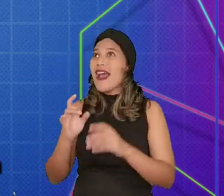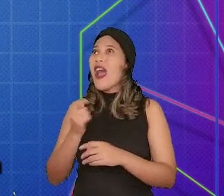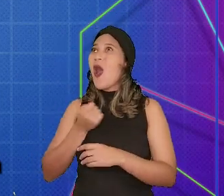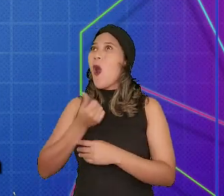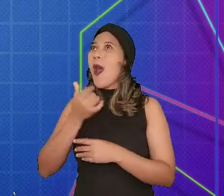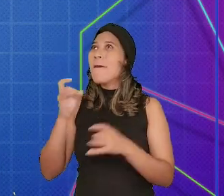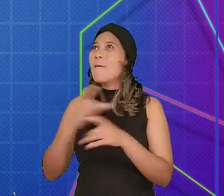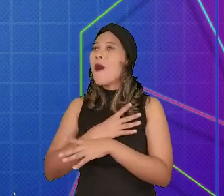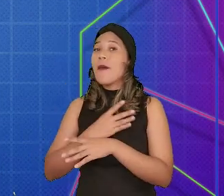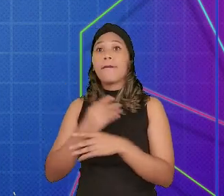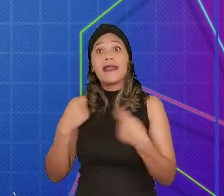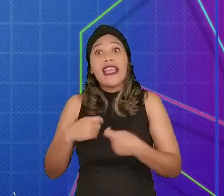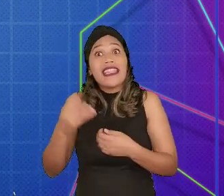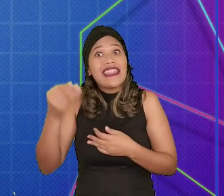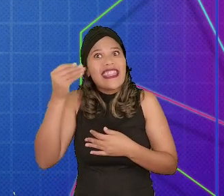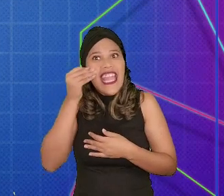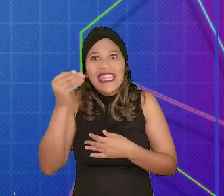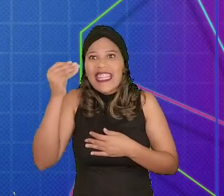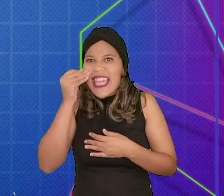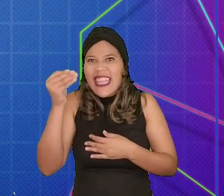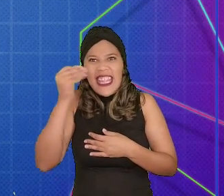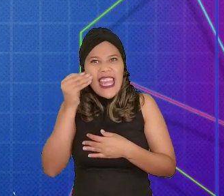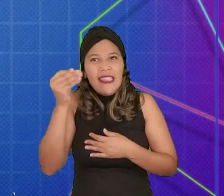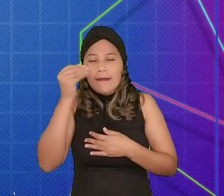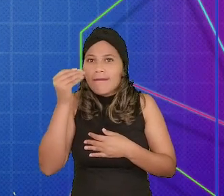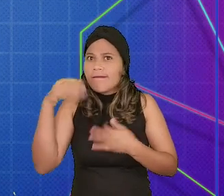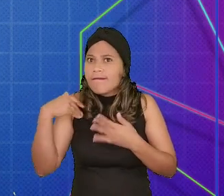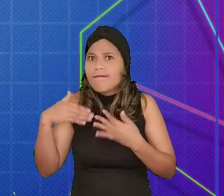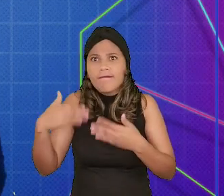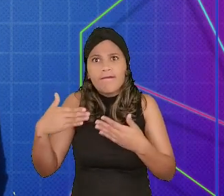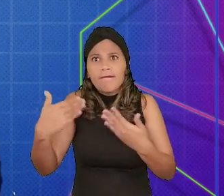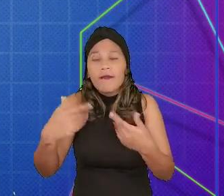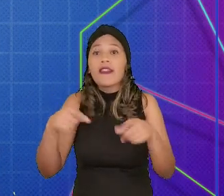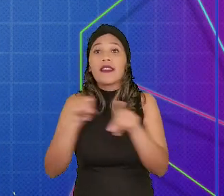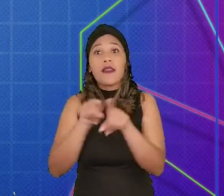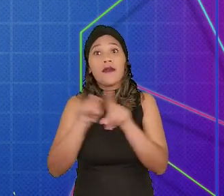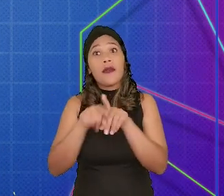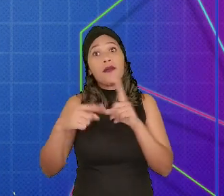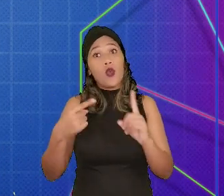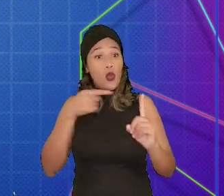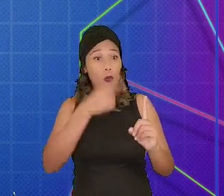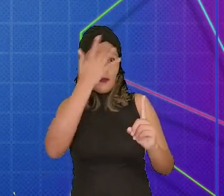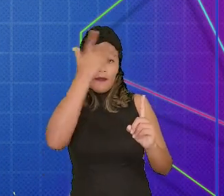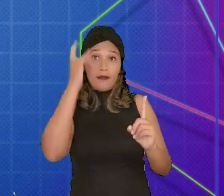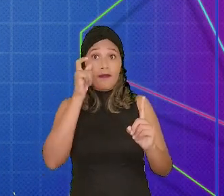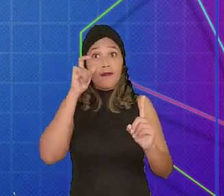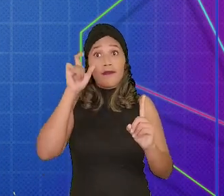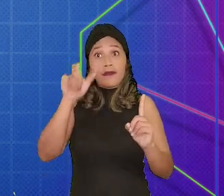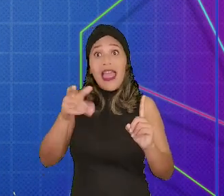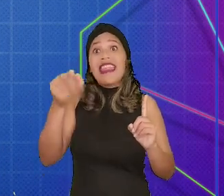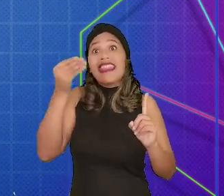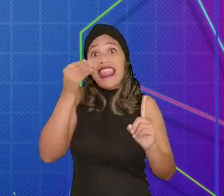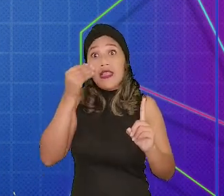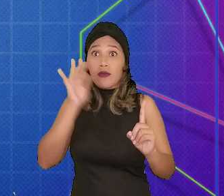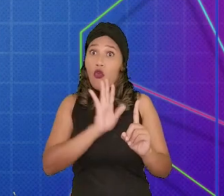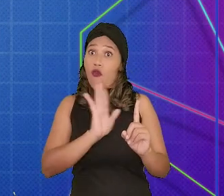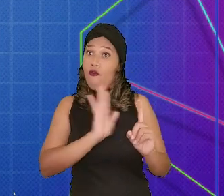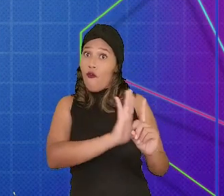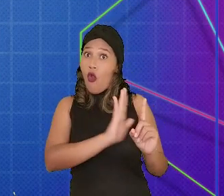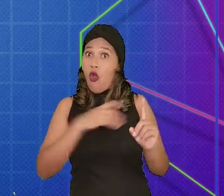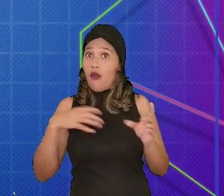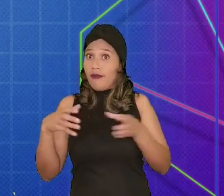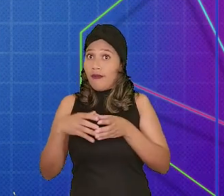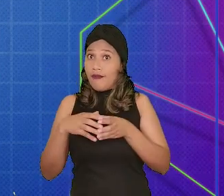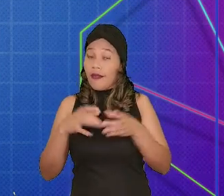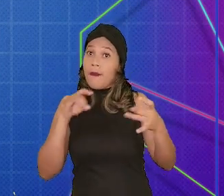importante que vocês testem bastante seus games. Além disso, é preciso de um testador, ou seja, alguém que teste o seu jogo